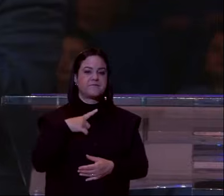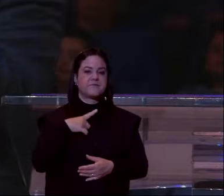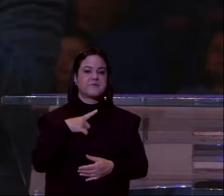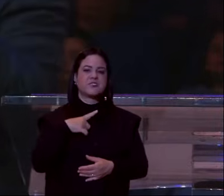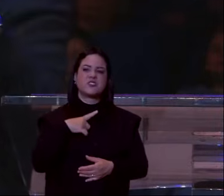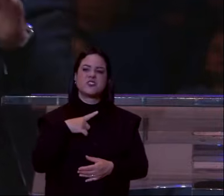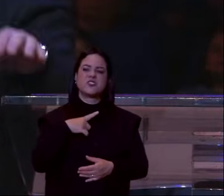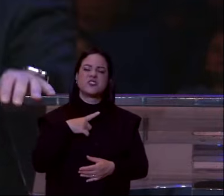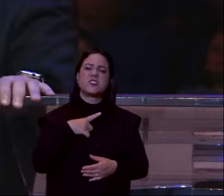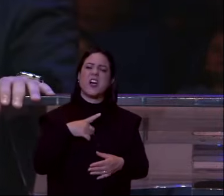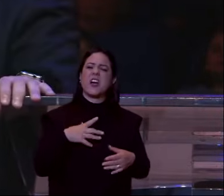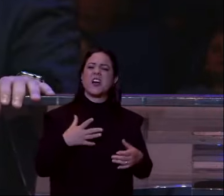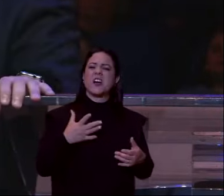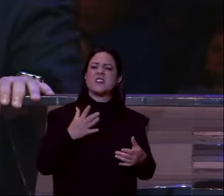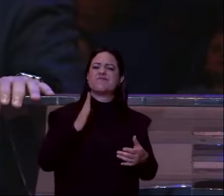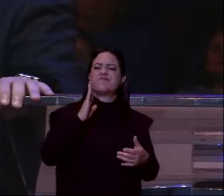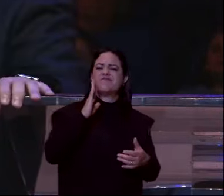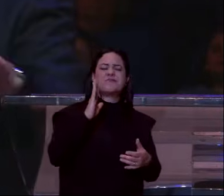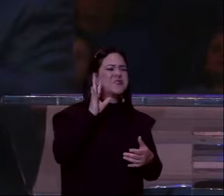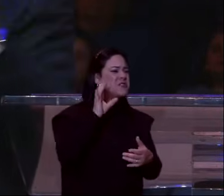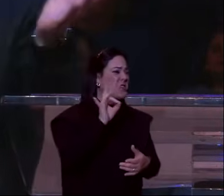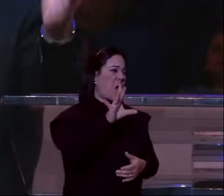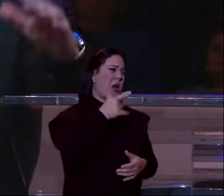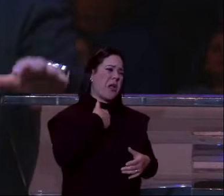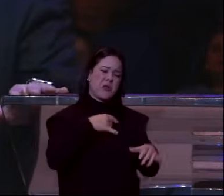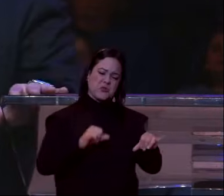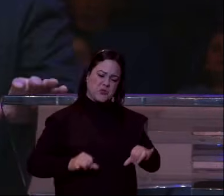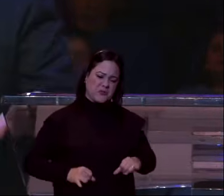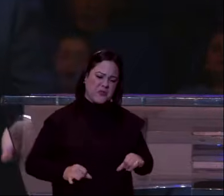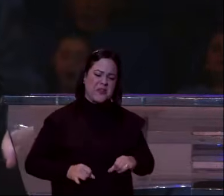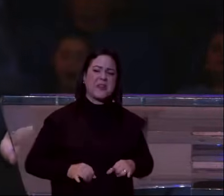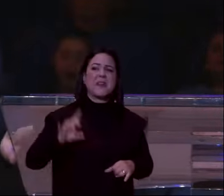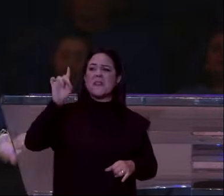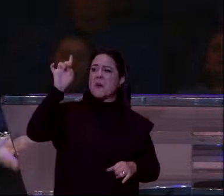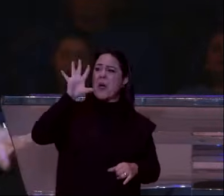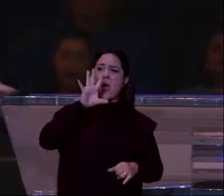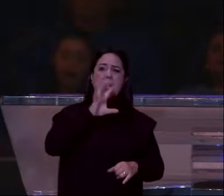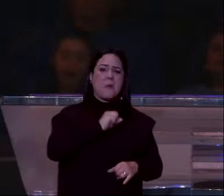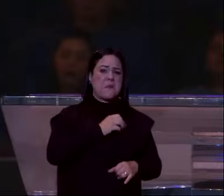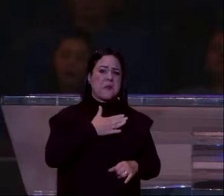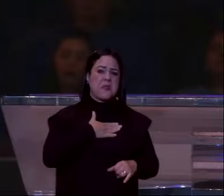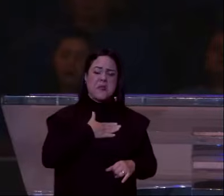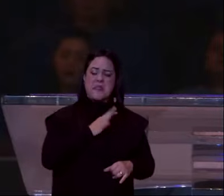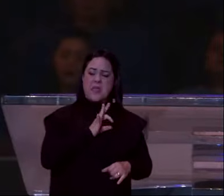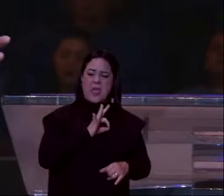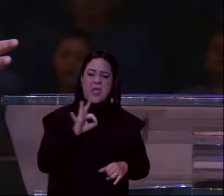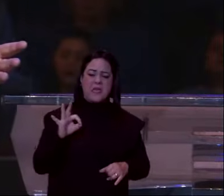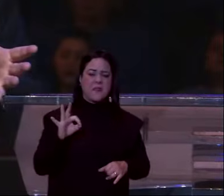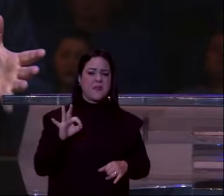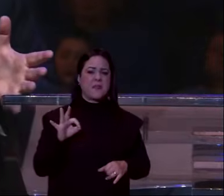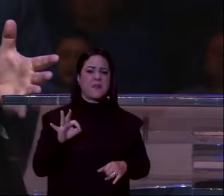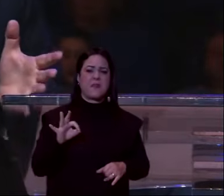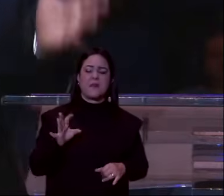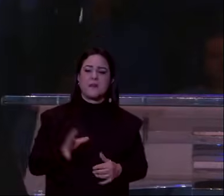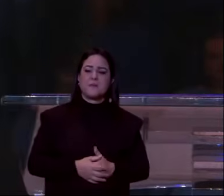sina para sofrer e que Deus não me amava. De alguma maneira eu era